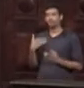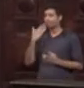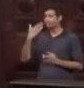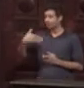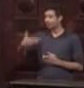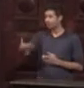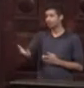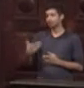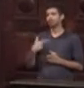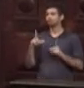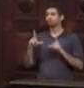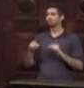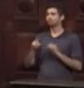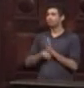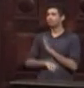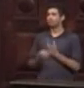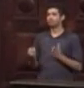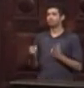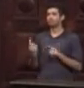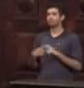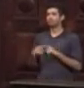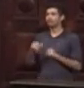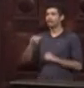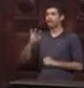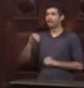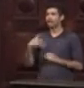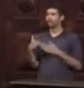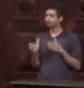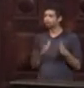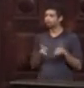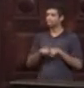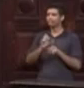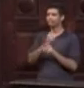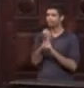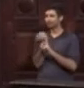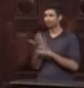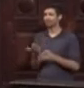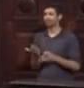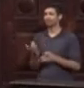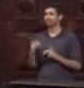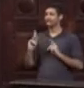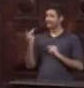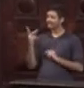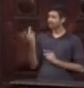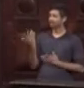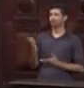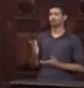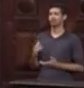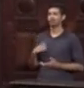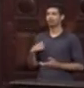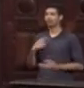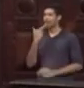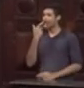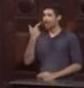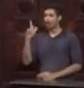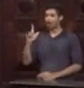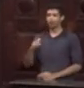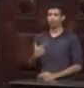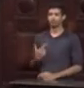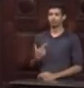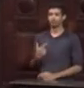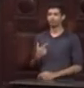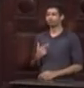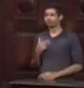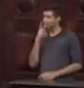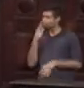formação minimalista, deixar a arte assim num cantinho, a sociologia num cantinho, a história num cantinho, a língua estrangeira num cantinho, de maneira